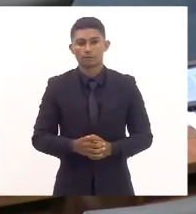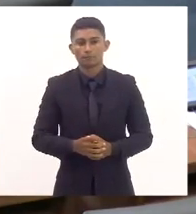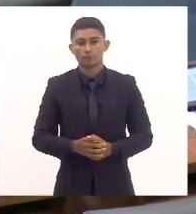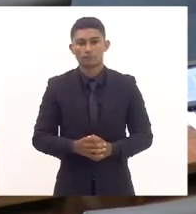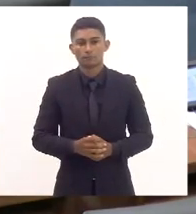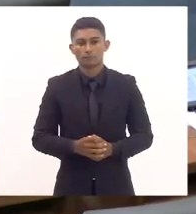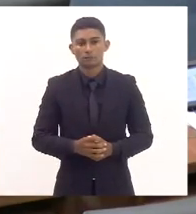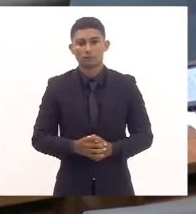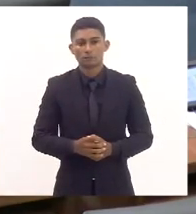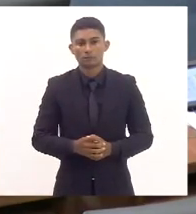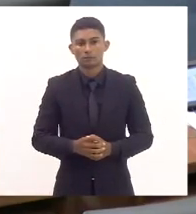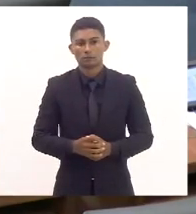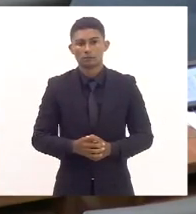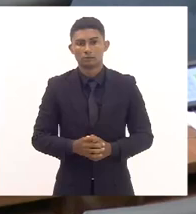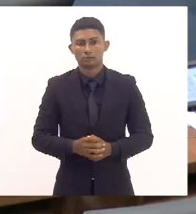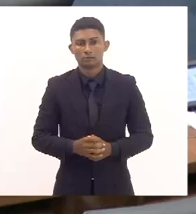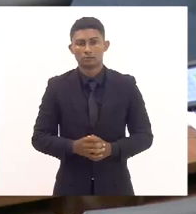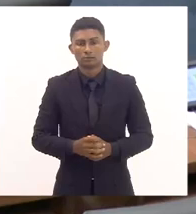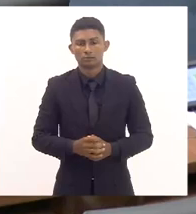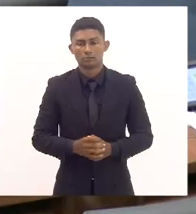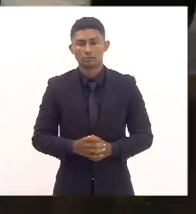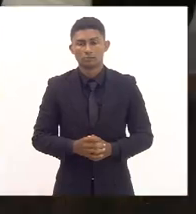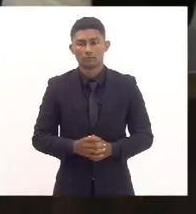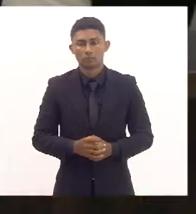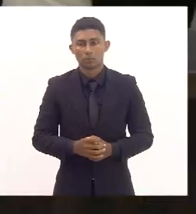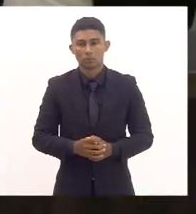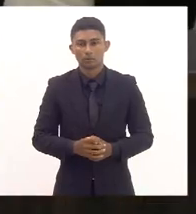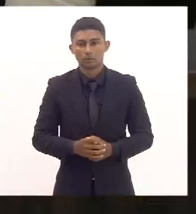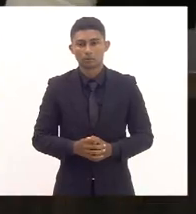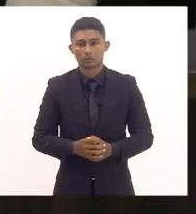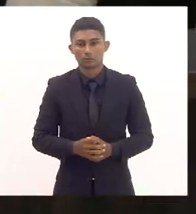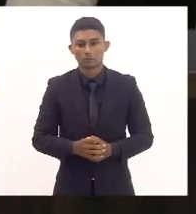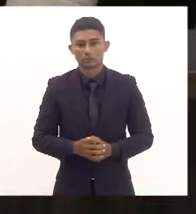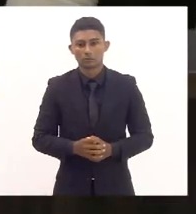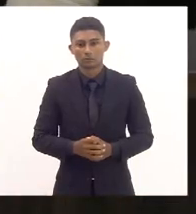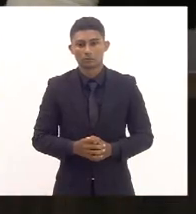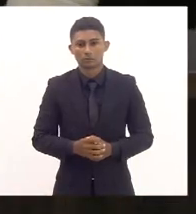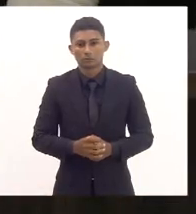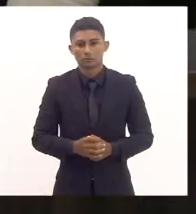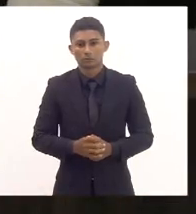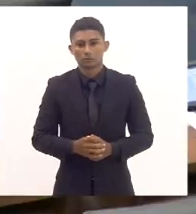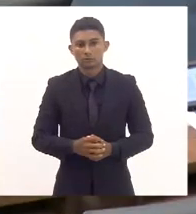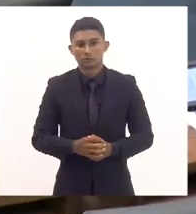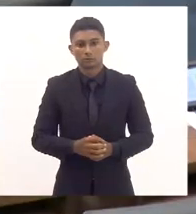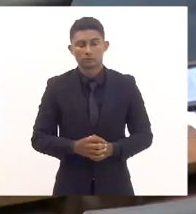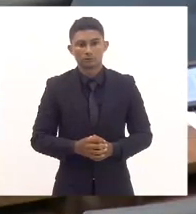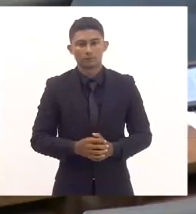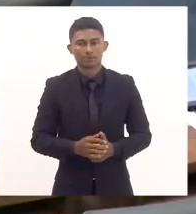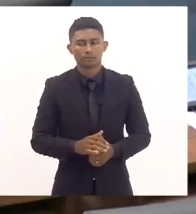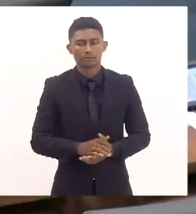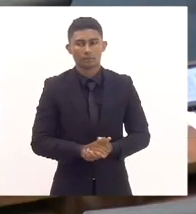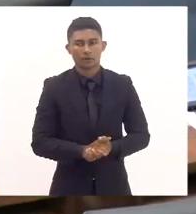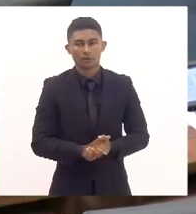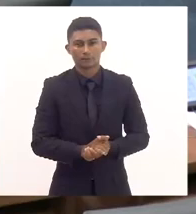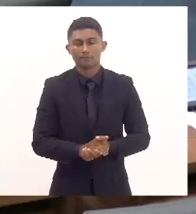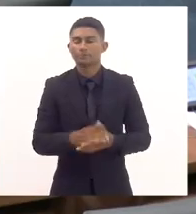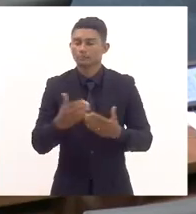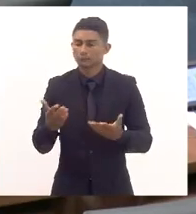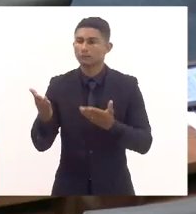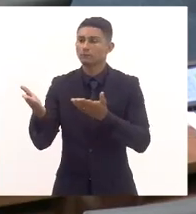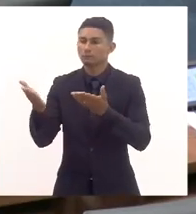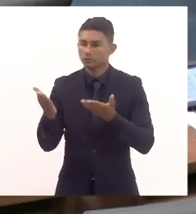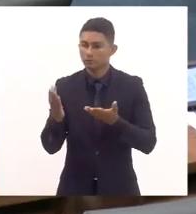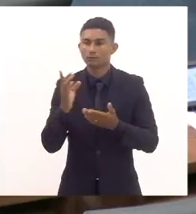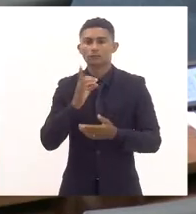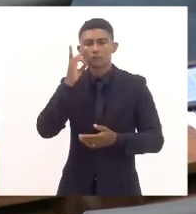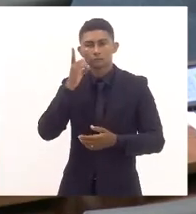o Deputado Marcus Miller os dentes e convida o deputado